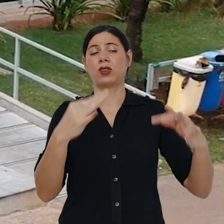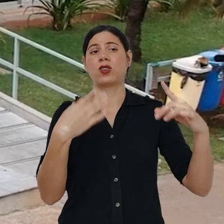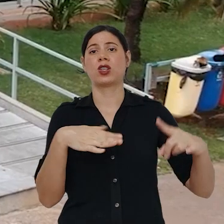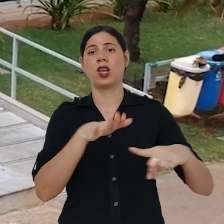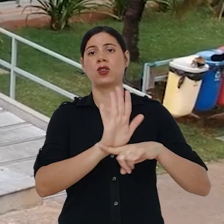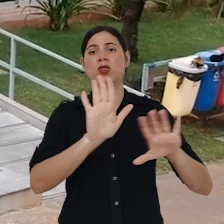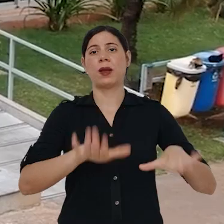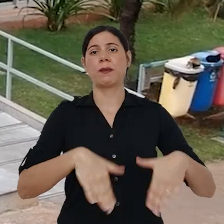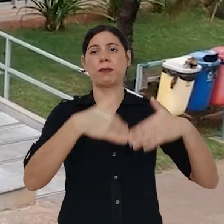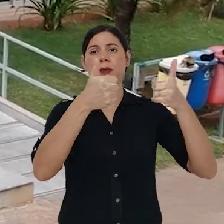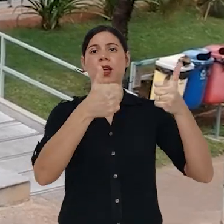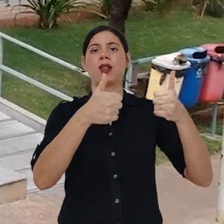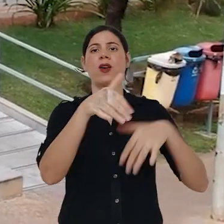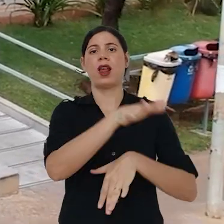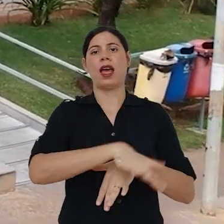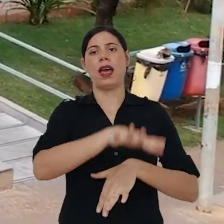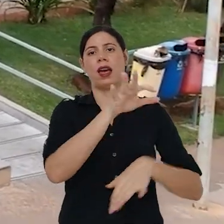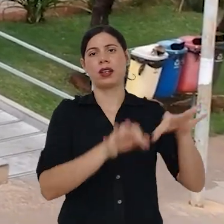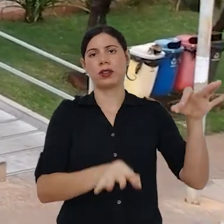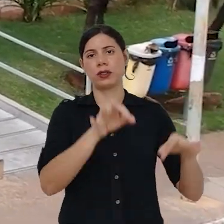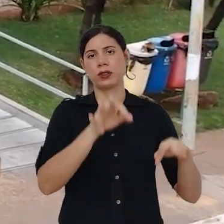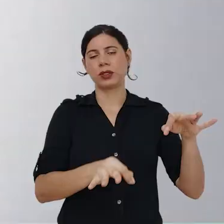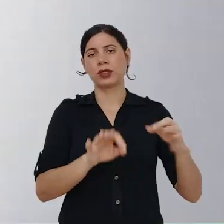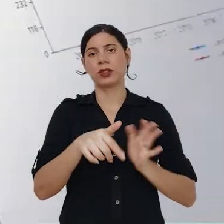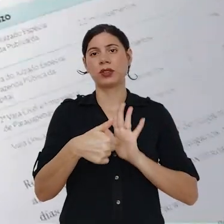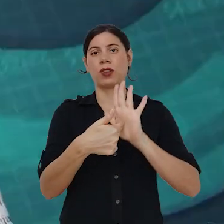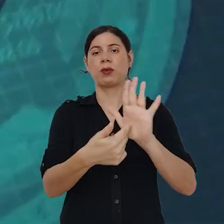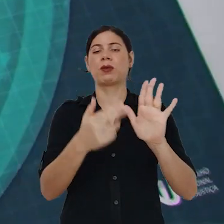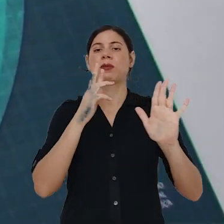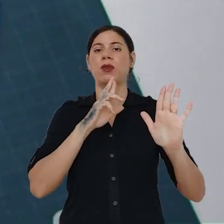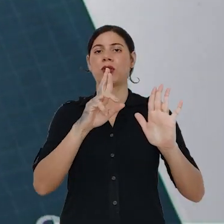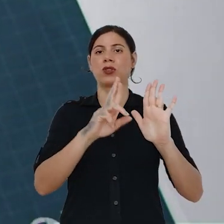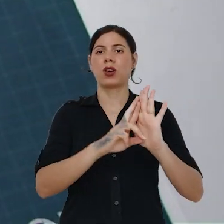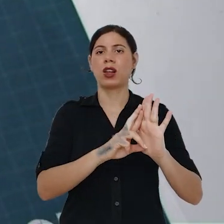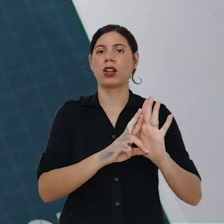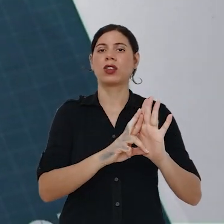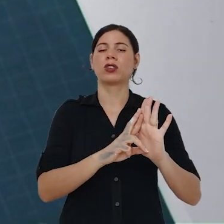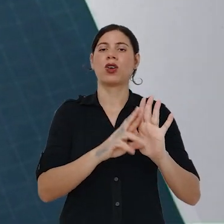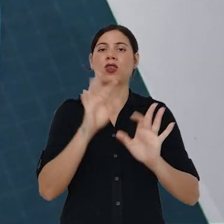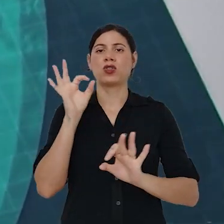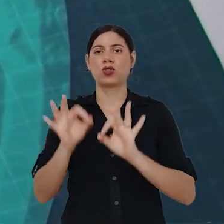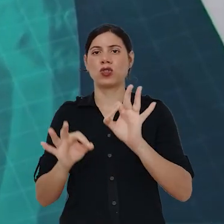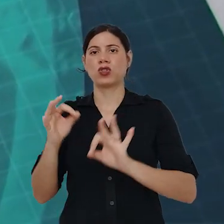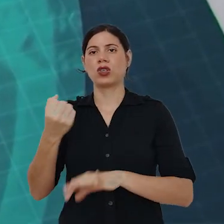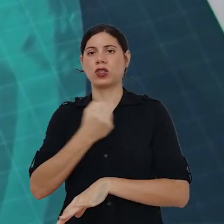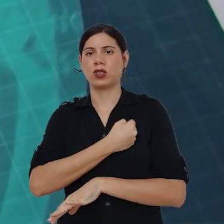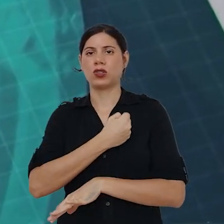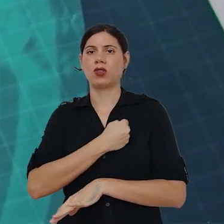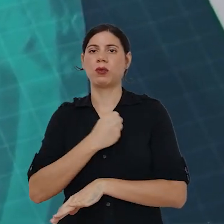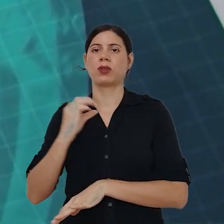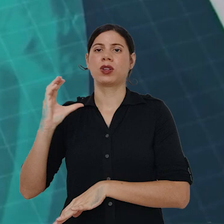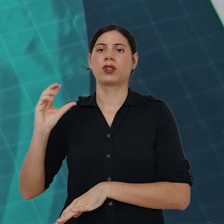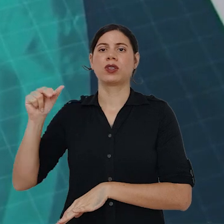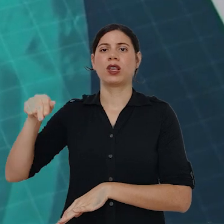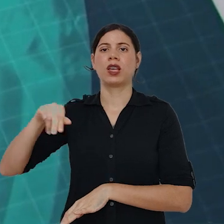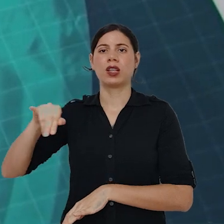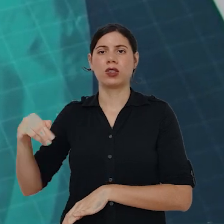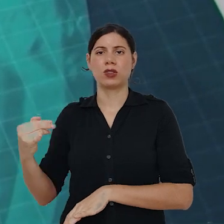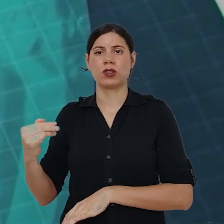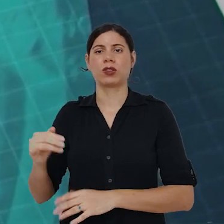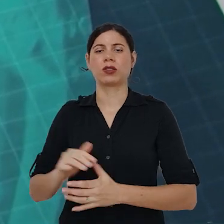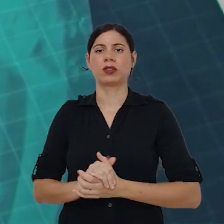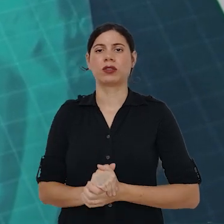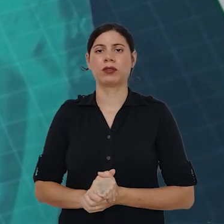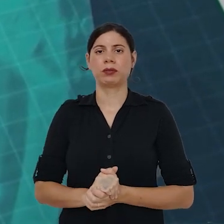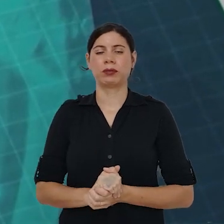tem ajudado a melhorar a atuação do Judiciário. É o que mostra o relatório Justiça em Números do Conselho Nacional de